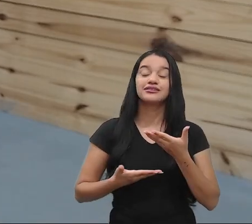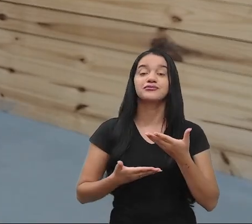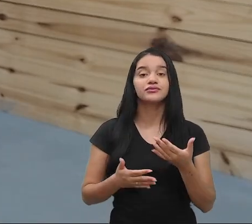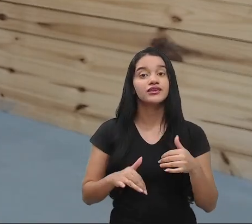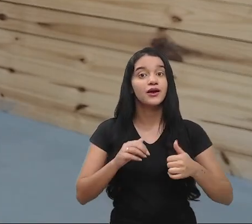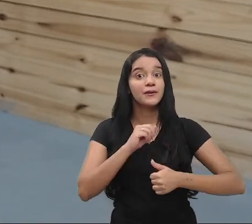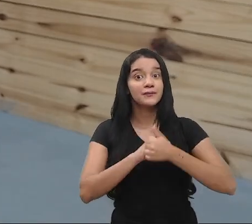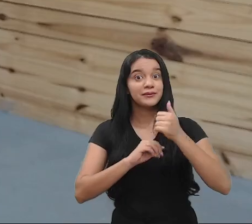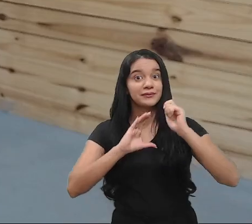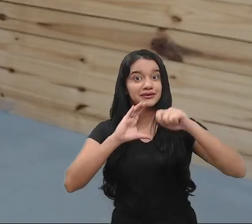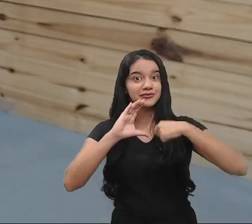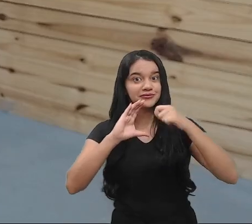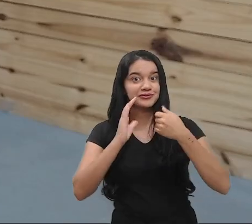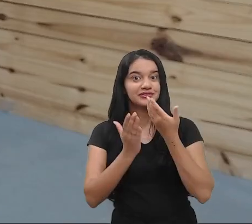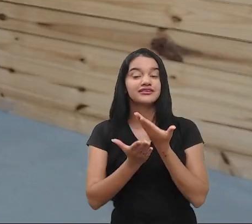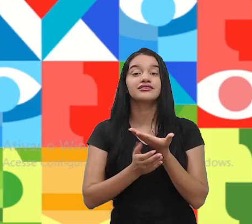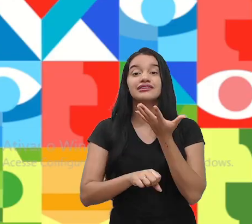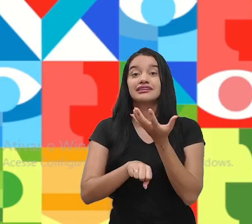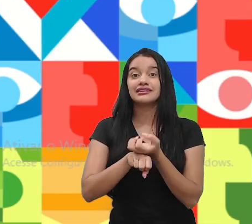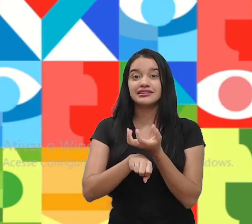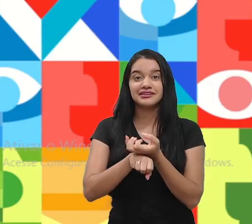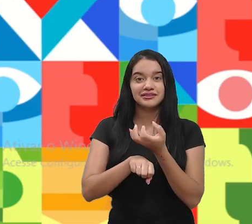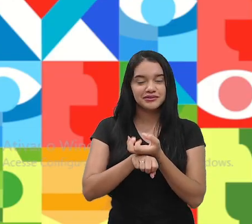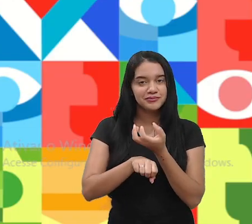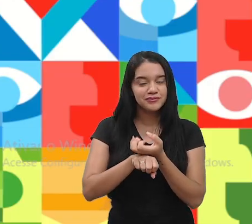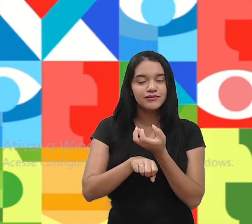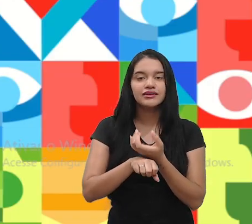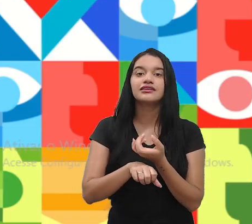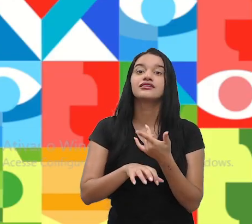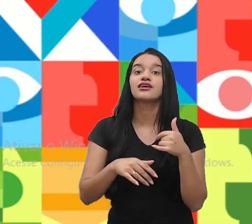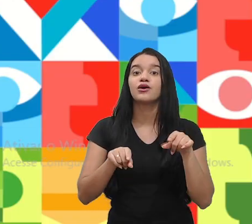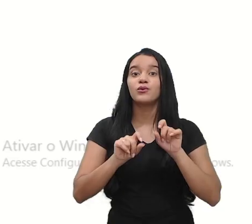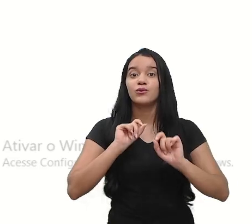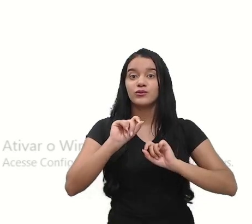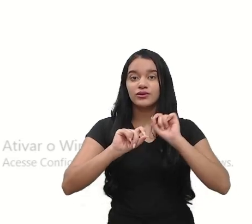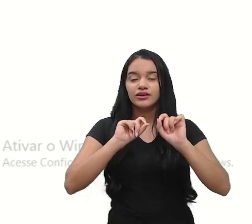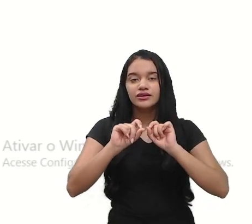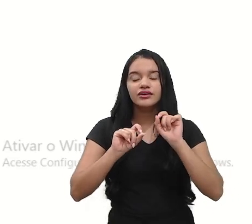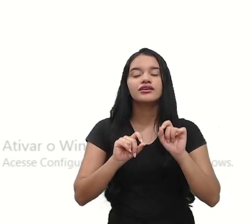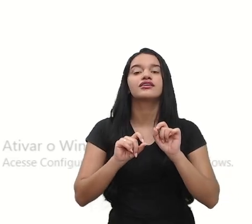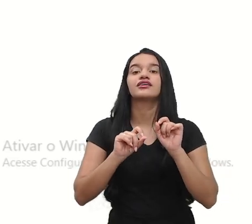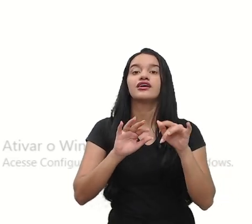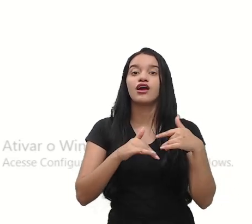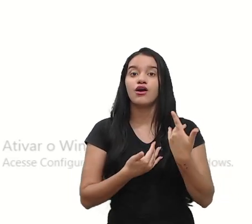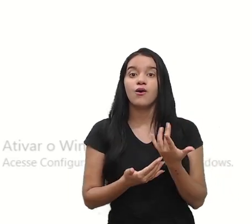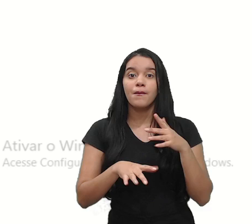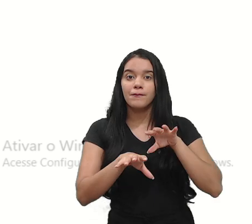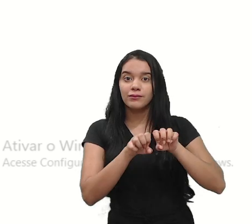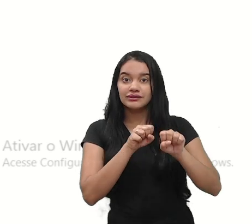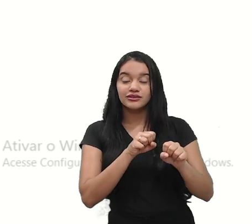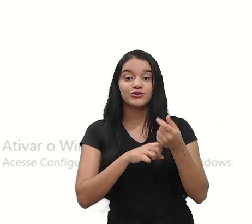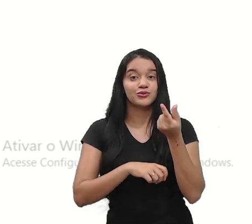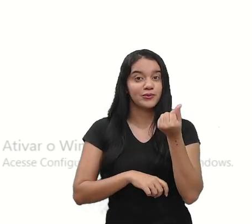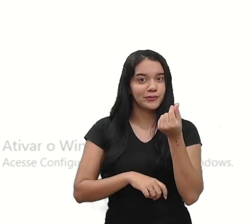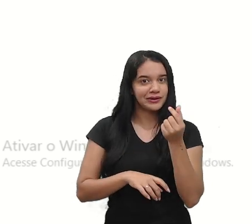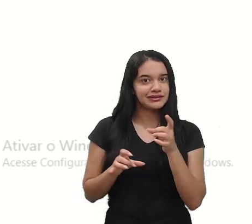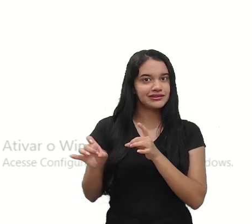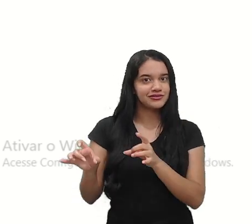primeira videoaula da disciplina Formação de Preço de Venda. Hoje nós vamos